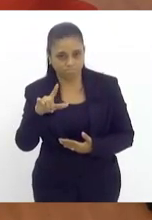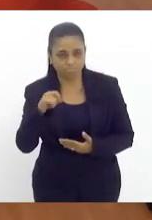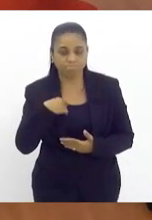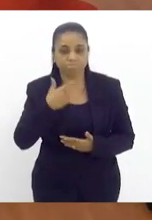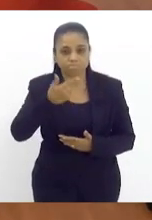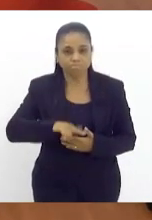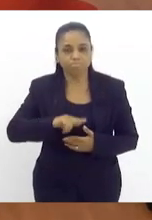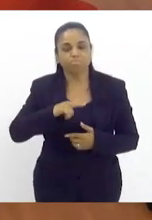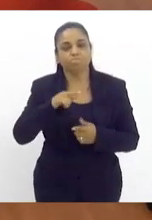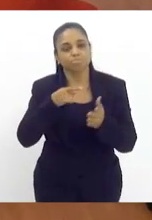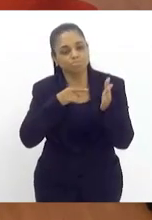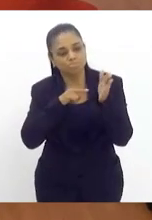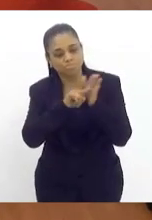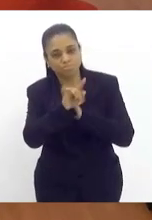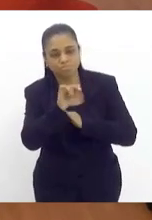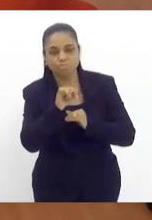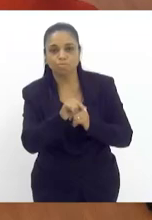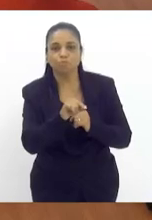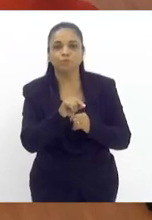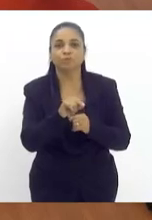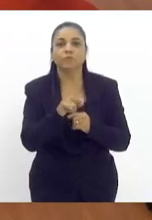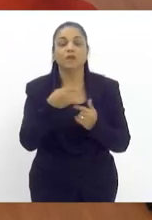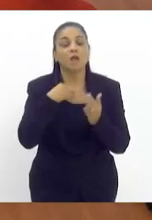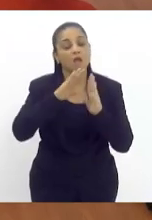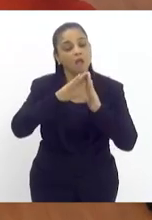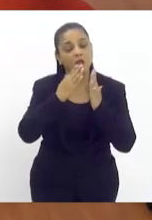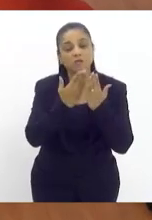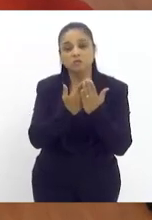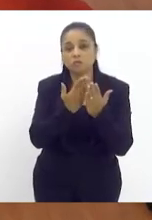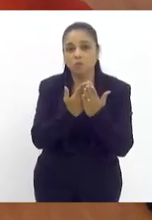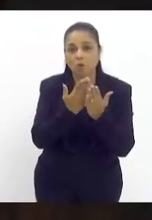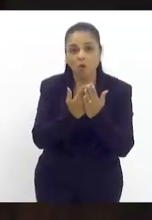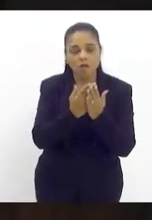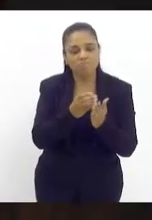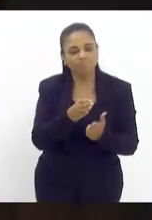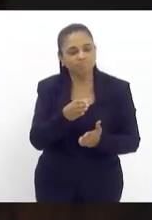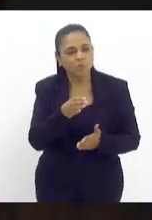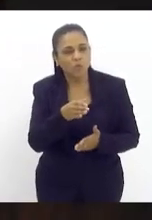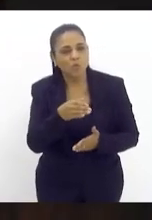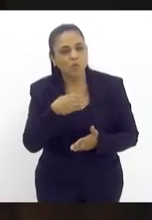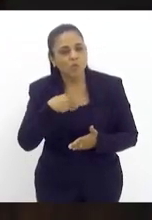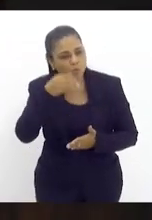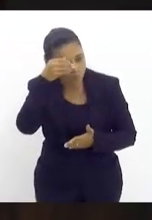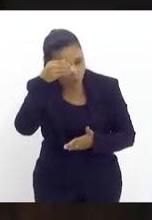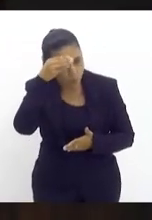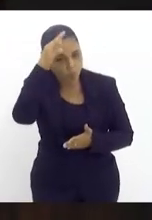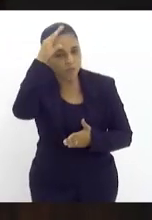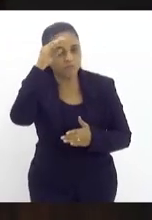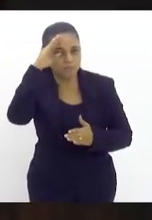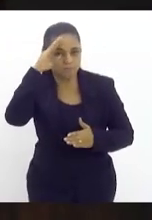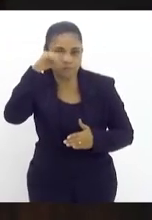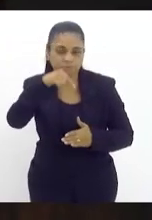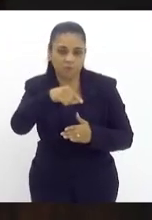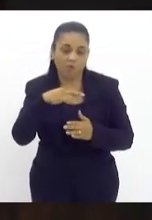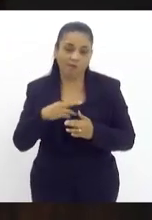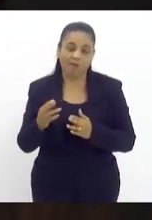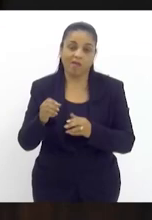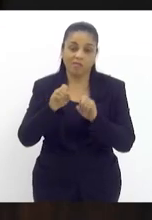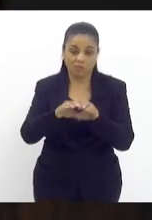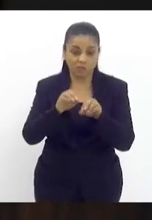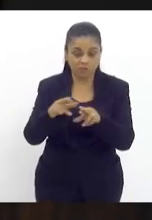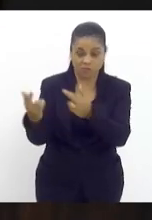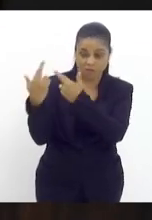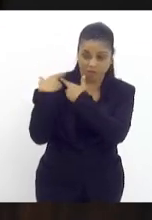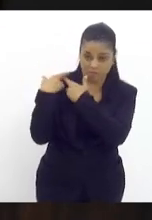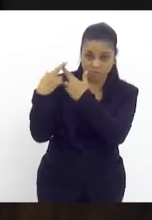para a professora Adriana. Sabendo que a escola é a janela do conhecimento e a educação é de responsabilidade do pai e da